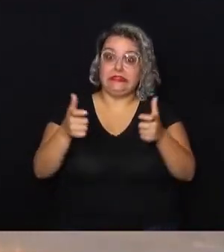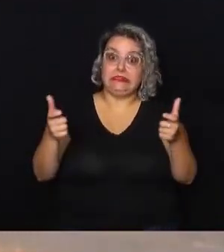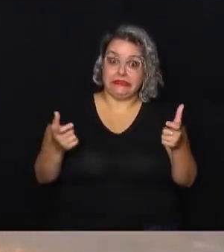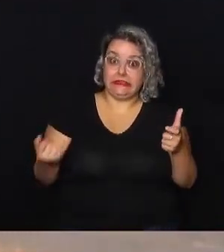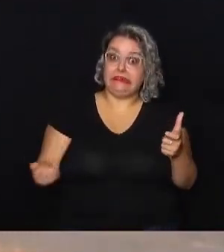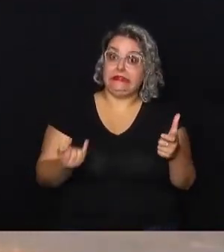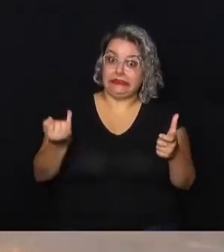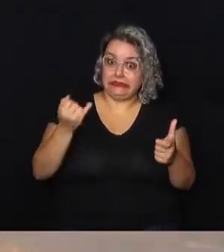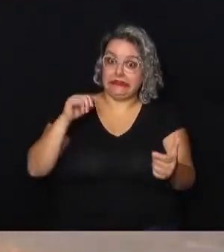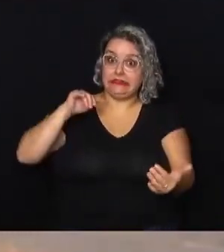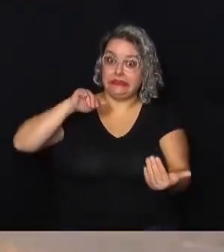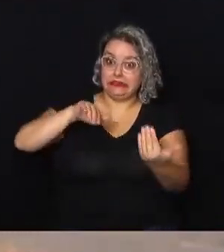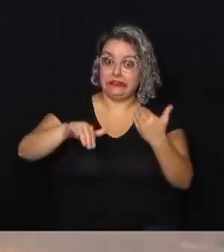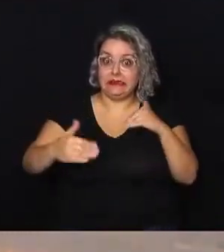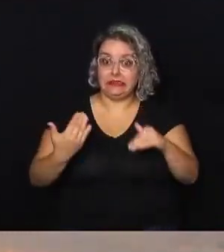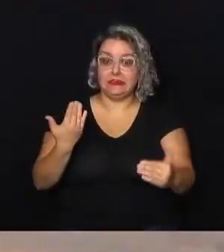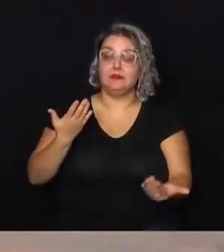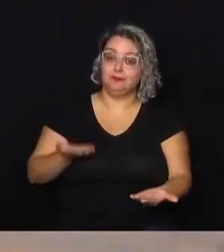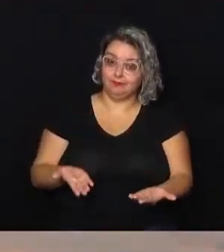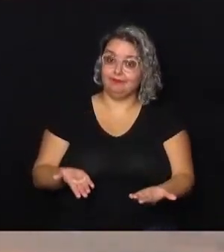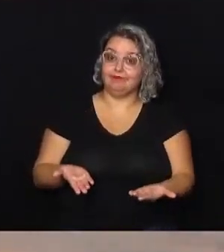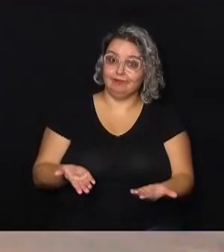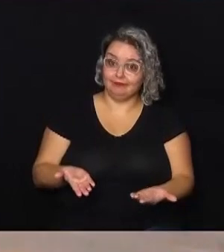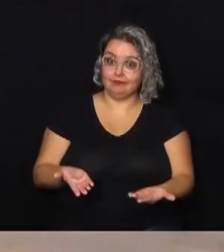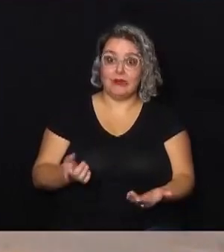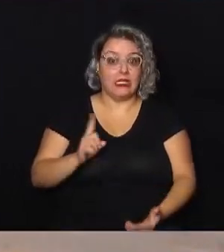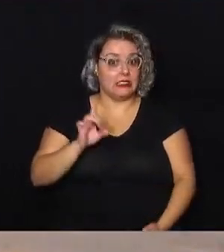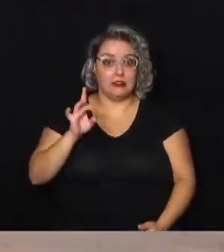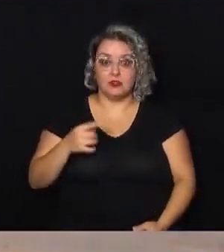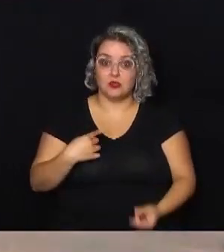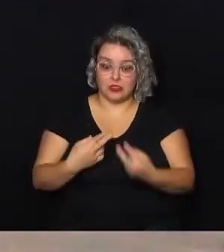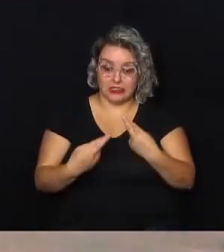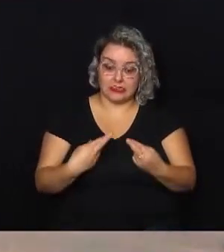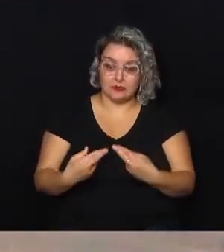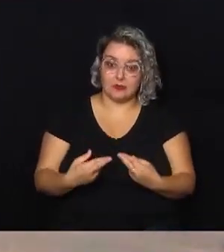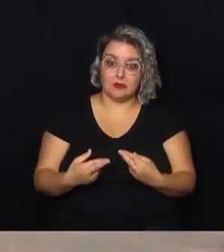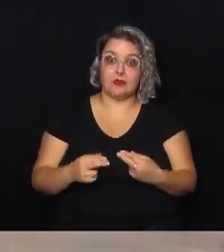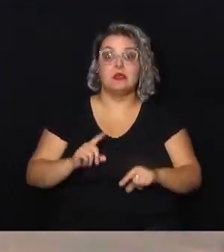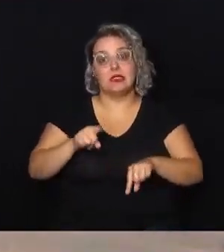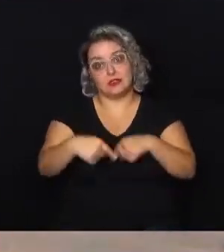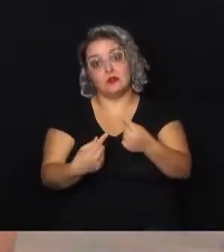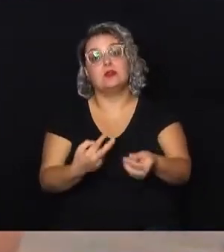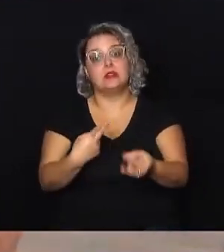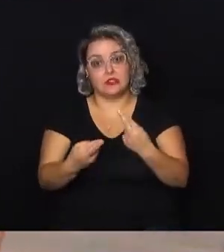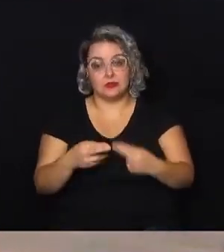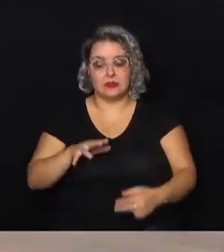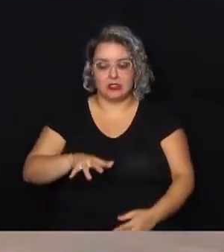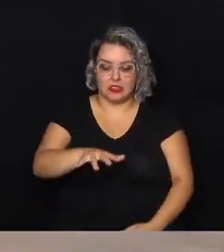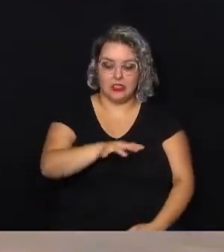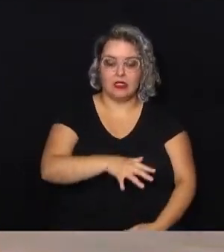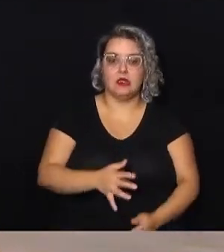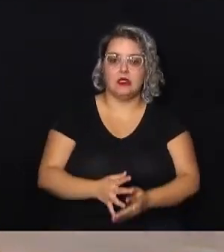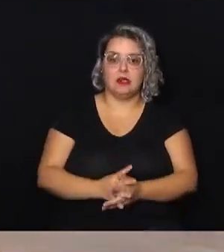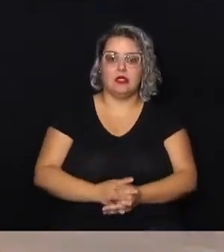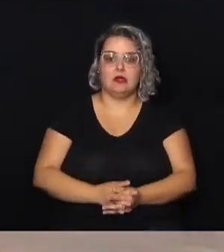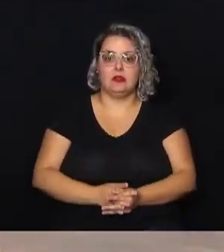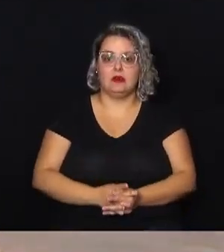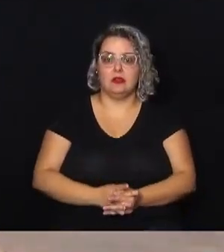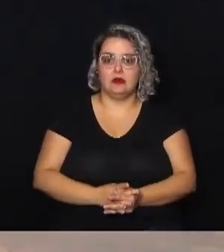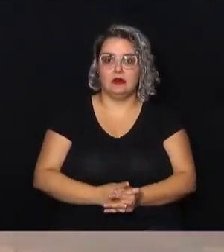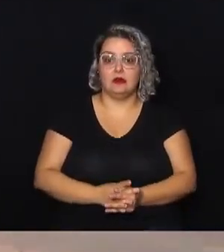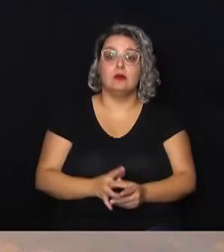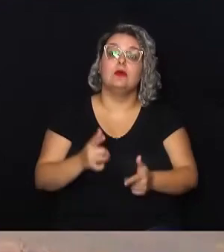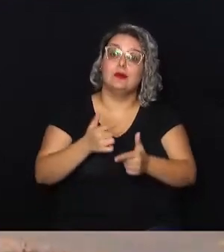do fluxo de veículos, não só nessa rodovia, como nas demais rodovias da região. O problema